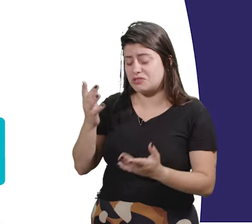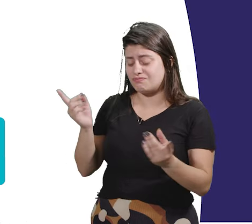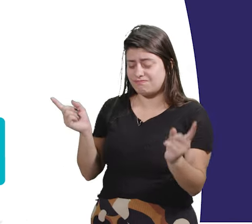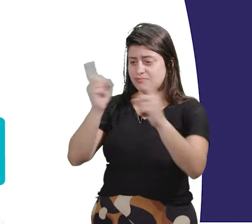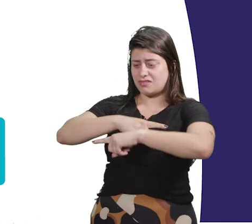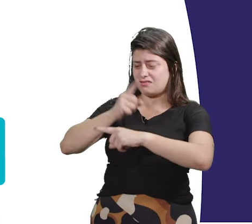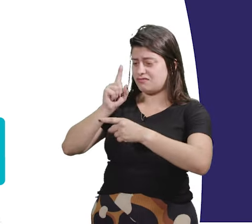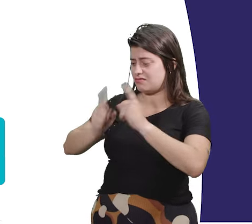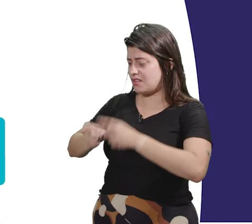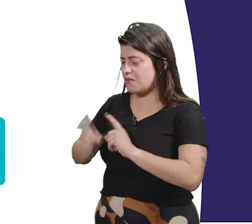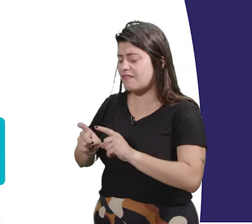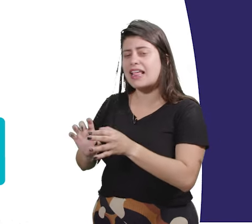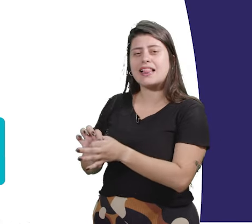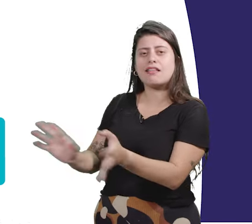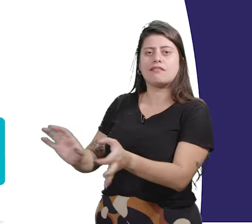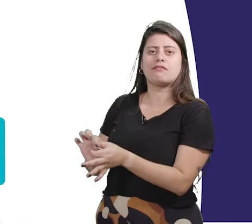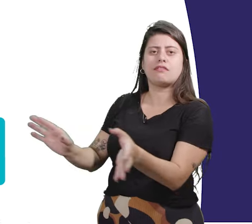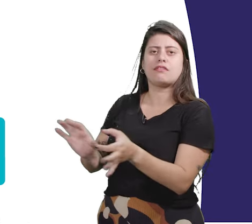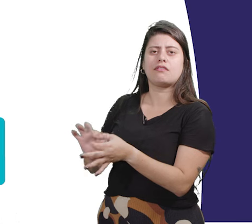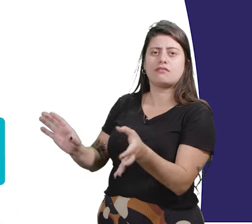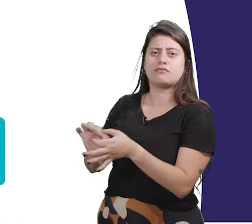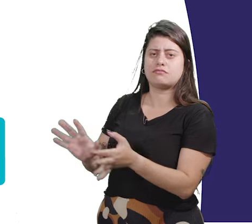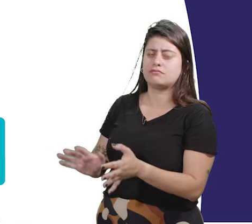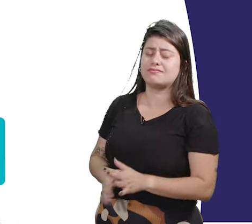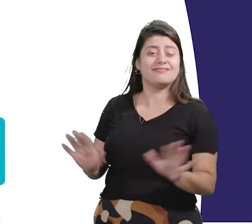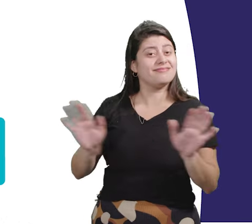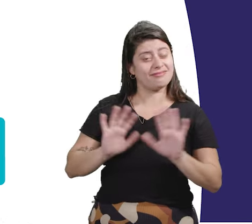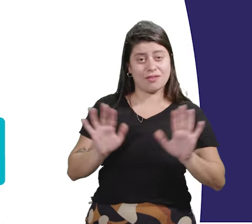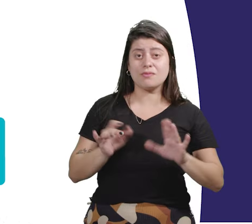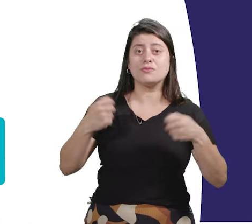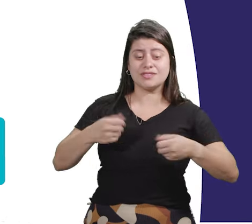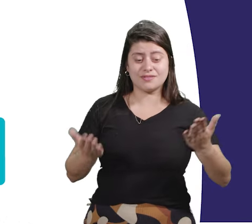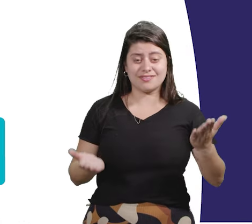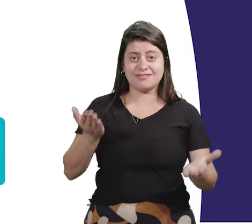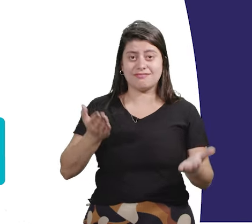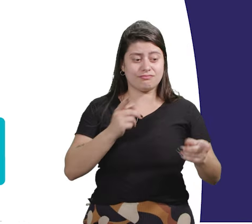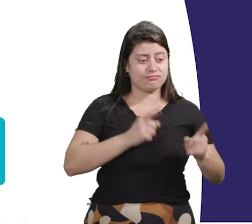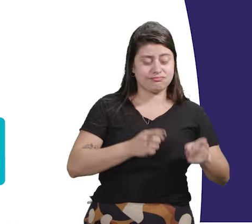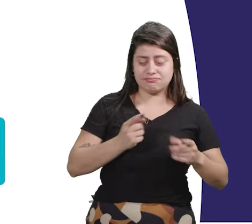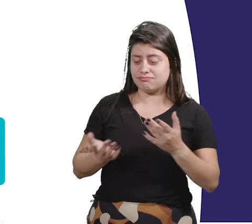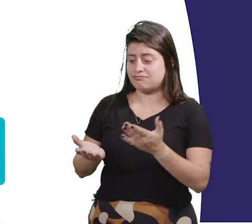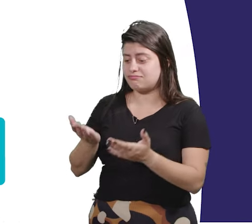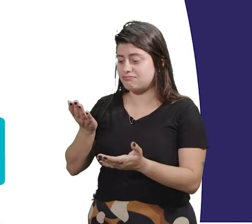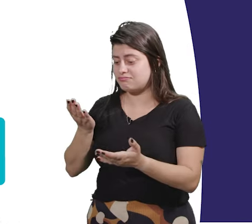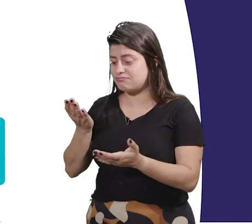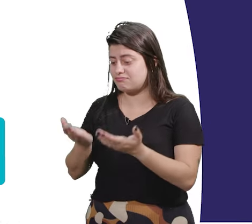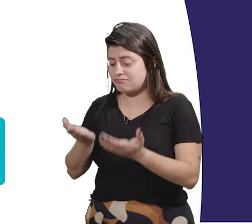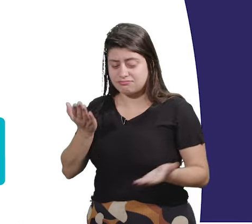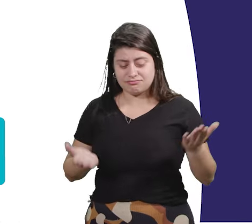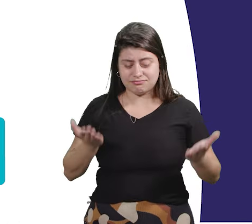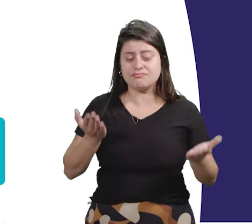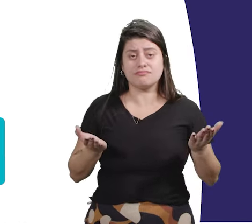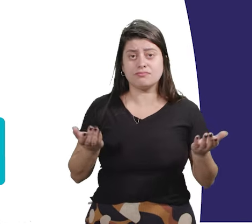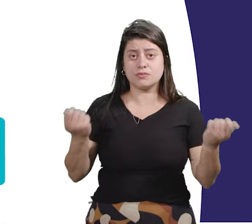cair na permissividade. E não, é possível buscar esse equilíbrio e ter uma educação mais respeitosa, sim. Bom,